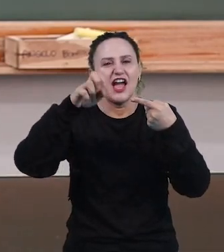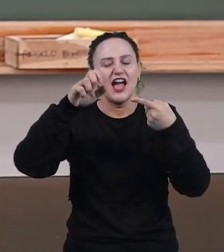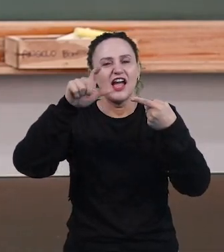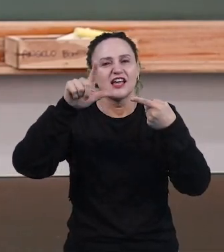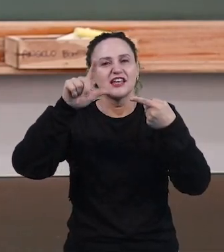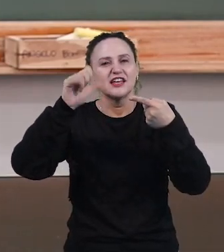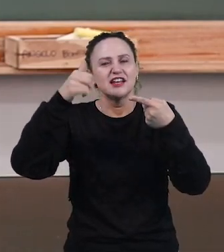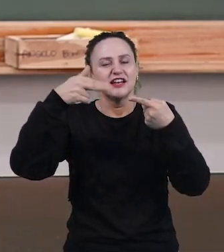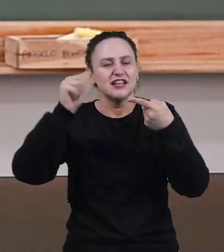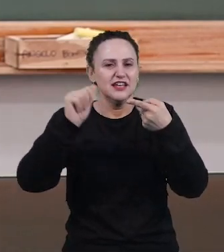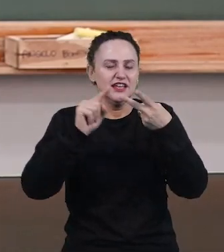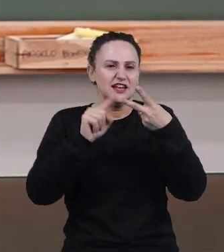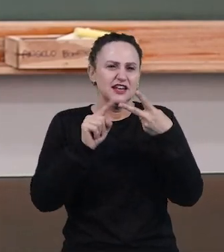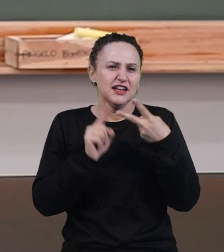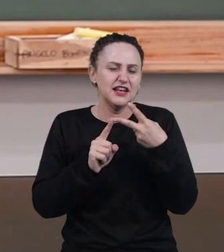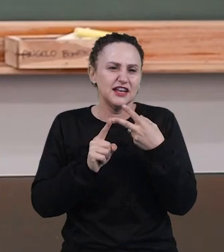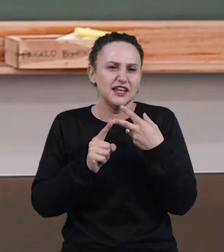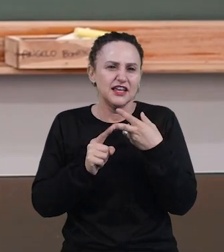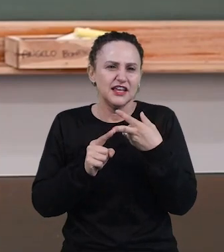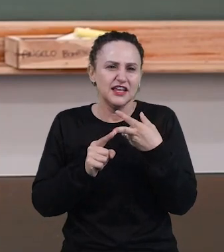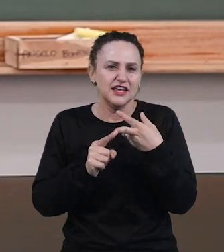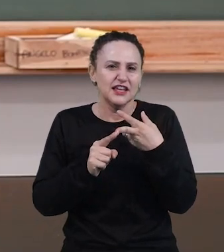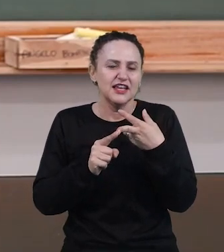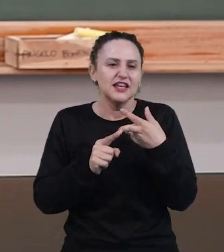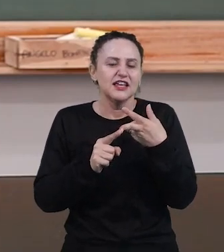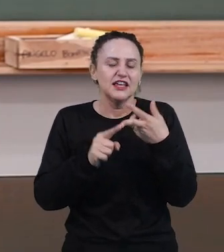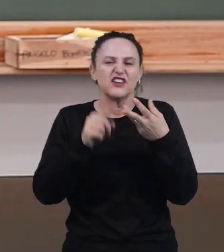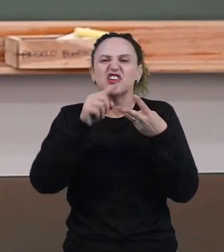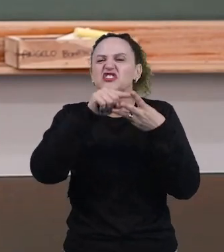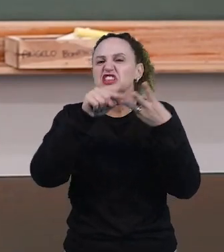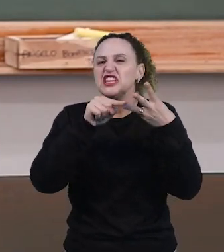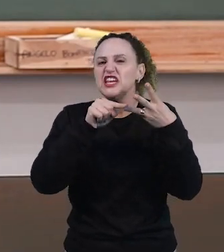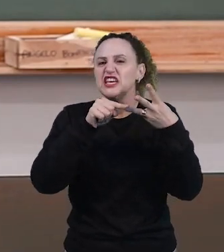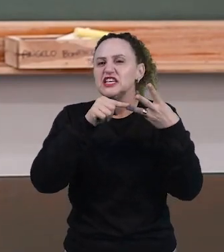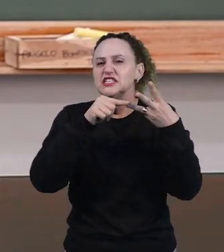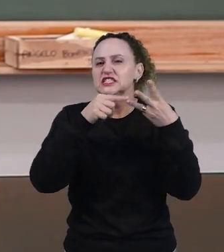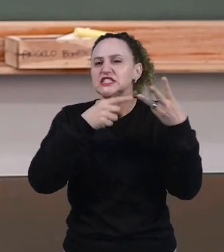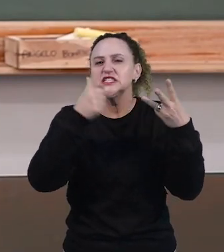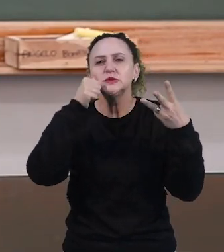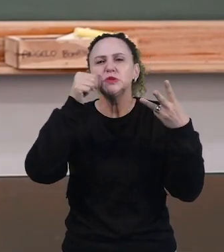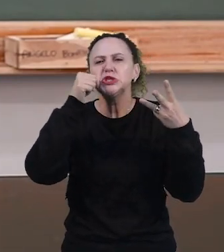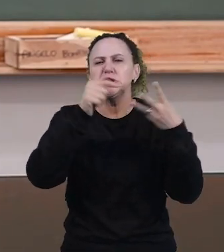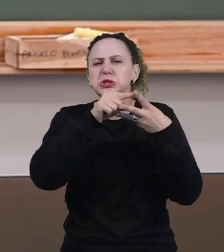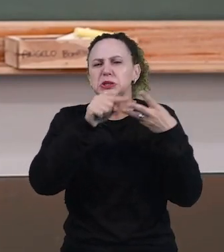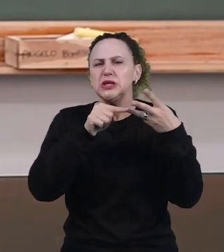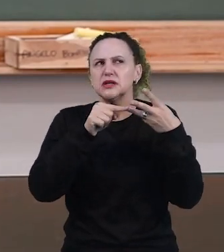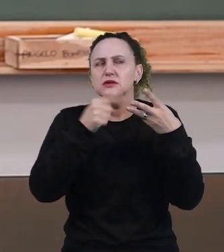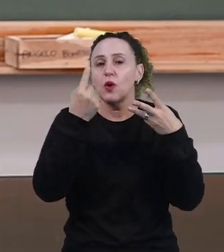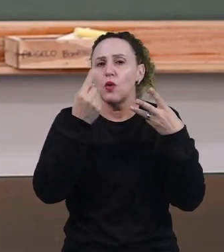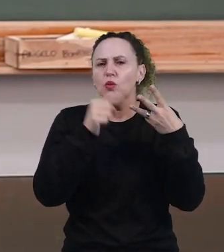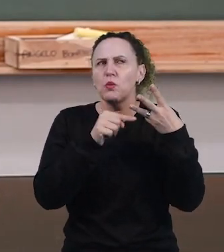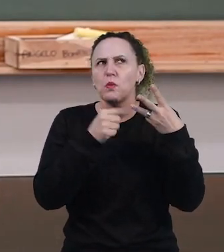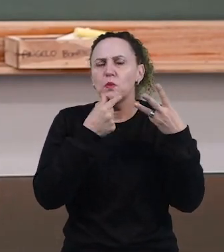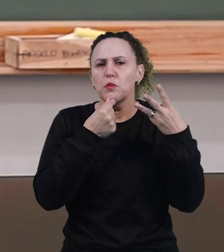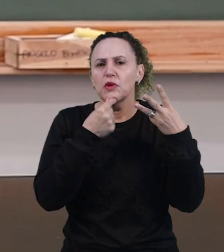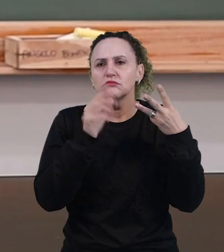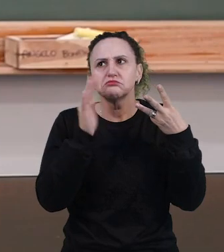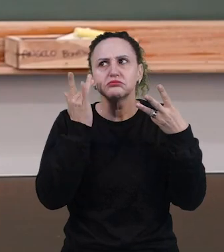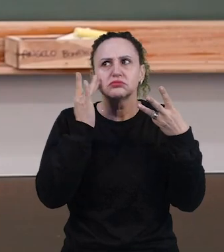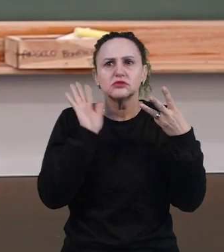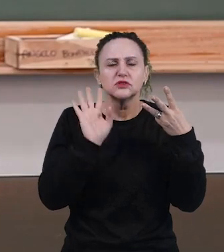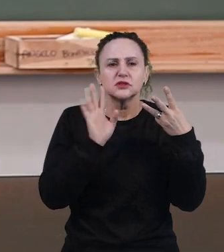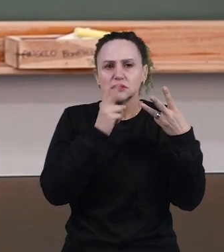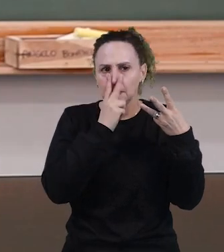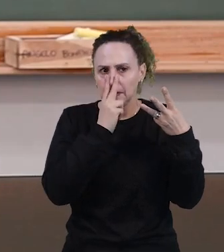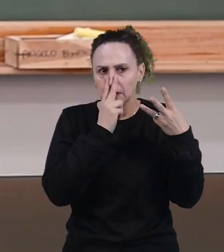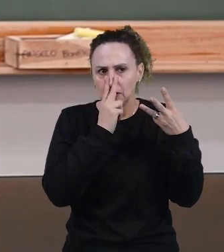acho que o Laurent não é, acho que é um menino, ou são 3 meninas. Vou até olhar a foto, eu tenho uma foto aqui, depois vai aparecer para